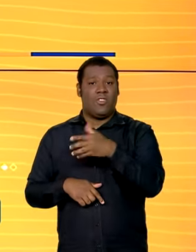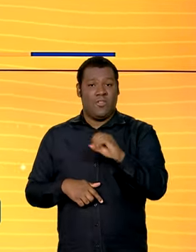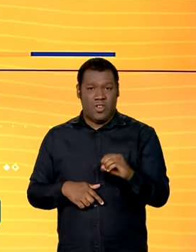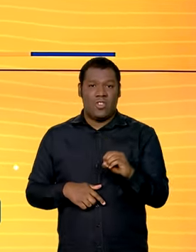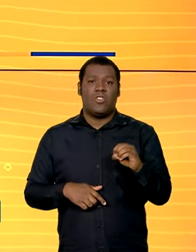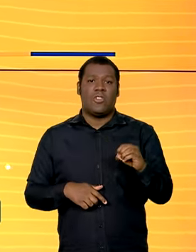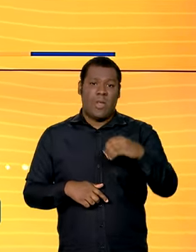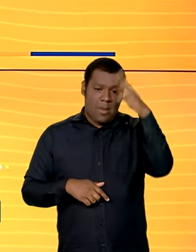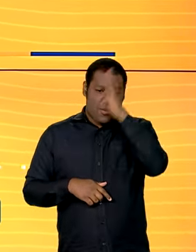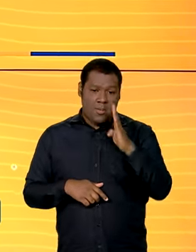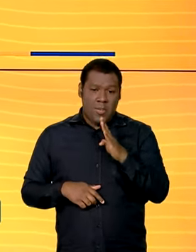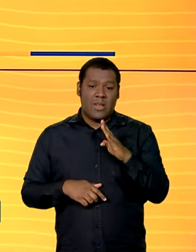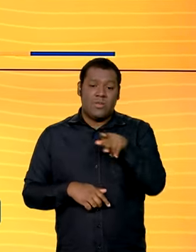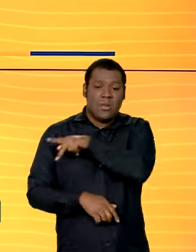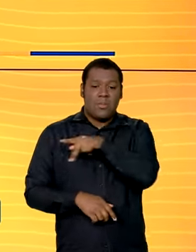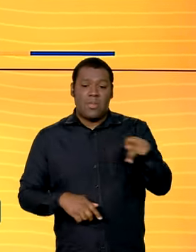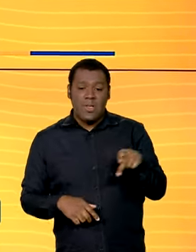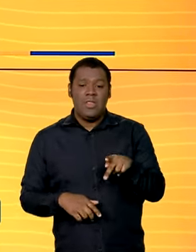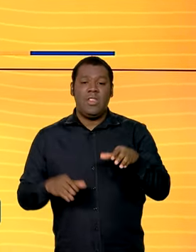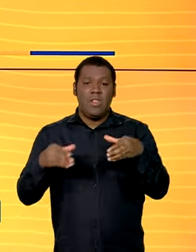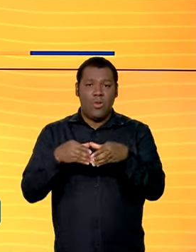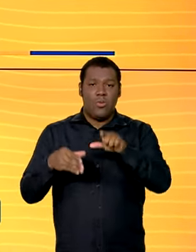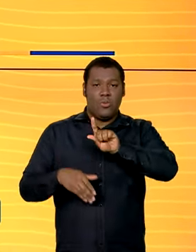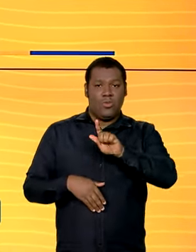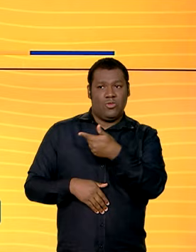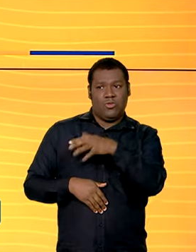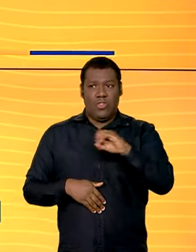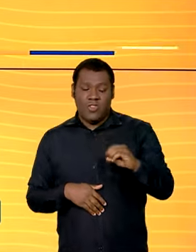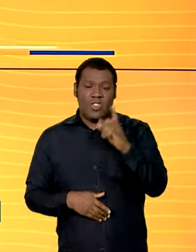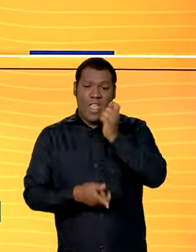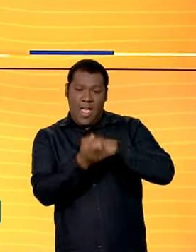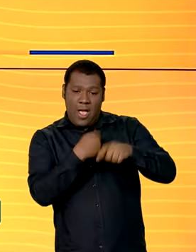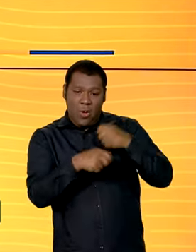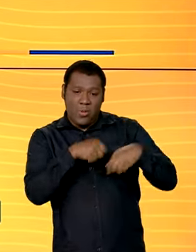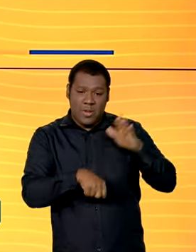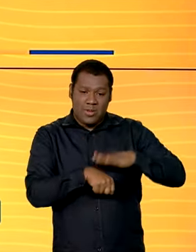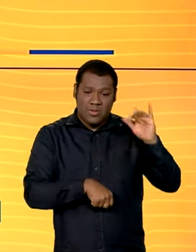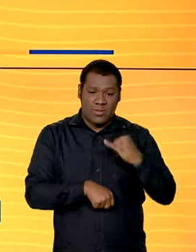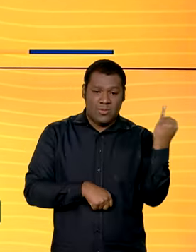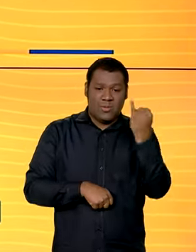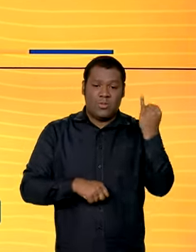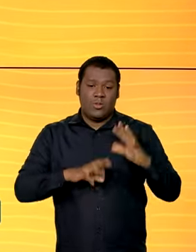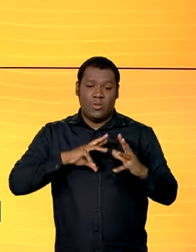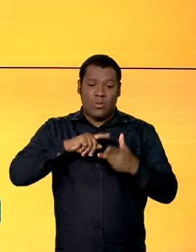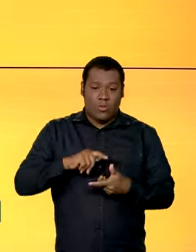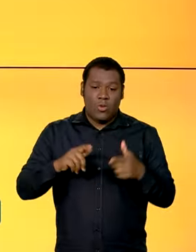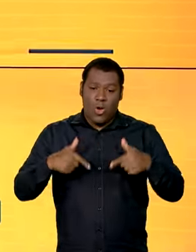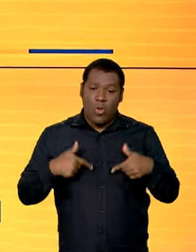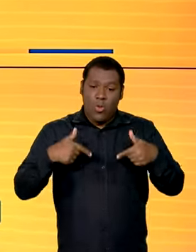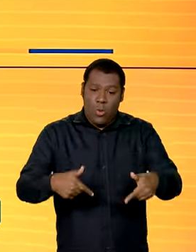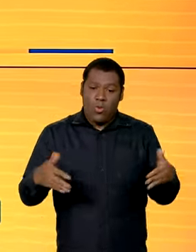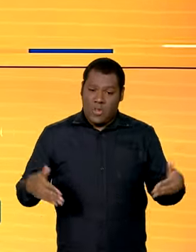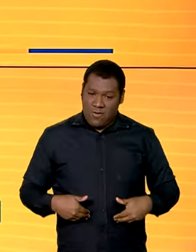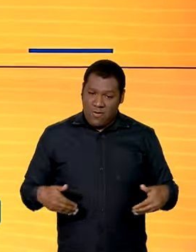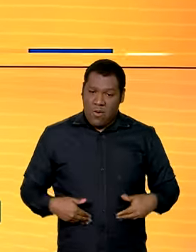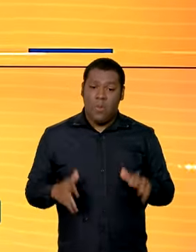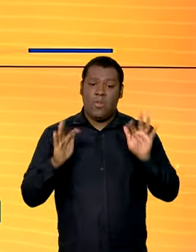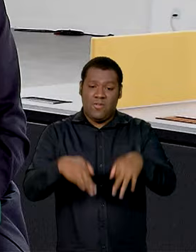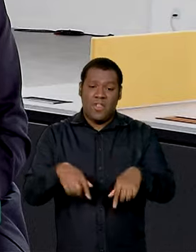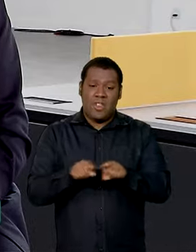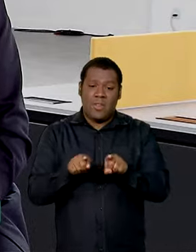frente da presidência desse grupo, que reúne as maiores economias do mundo, são enfrentar a fome, a pobreza e as mudanças